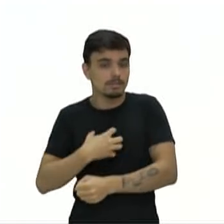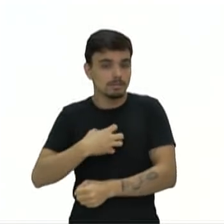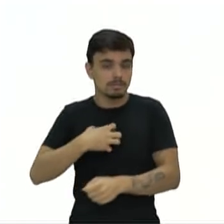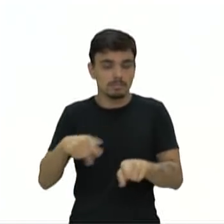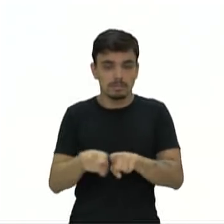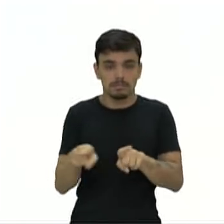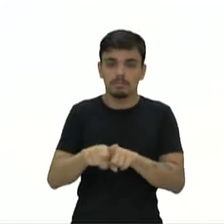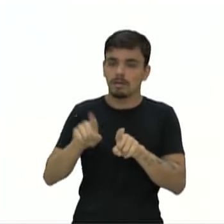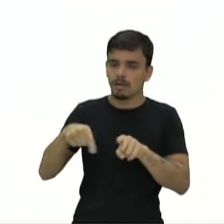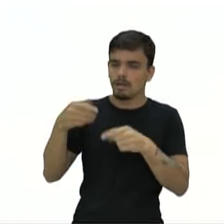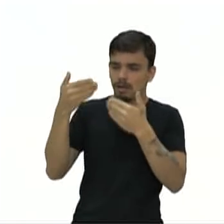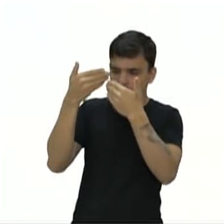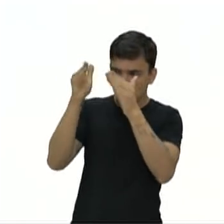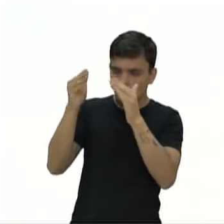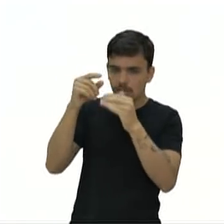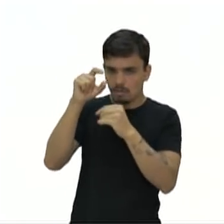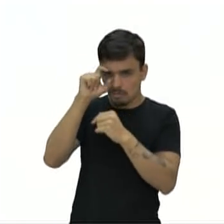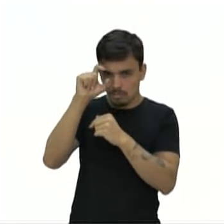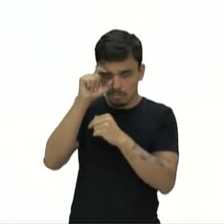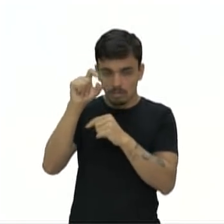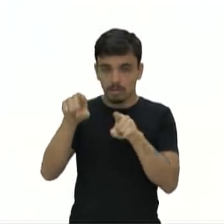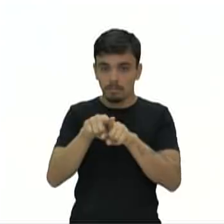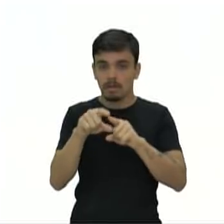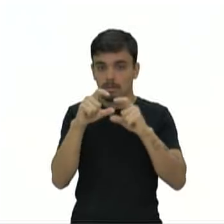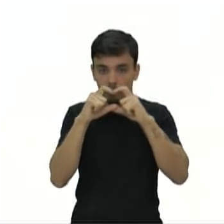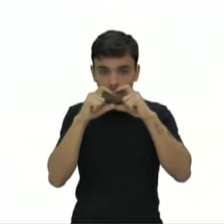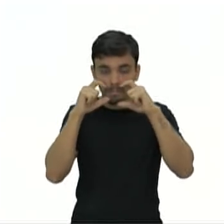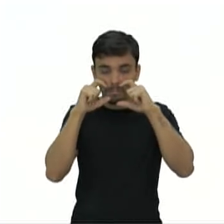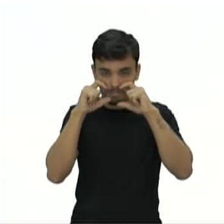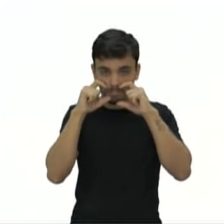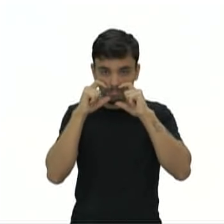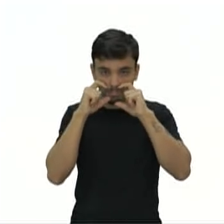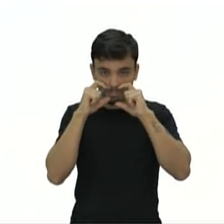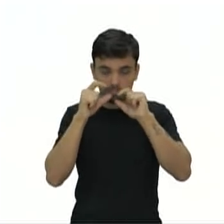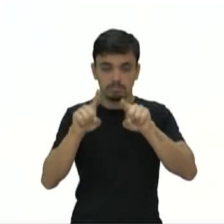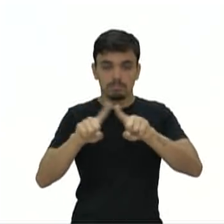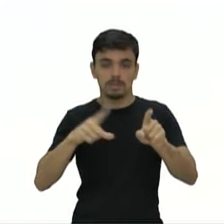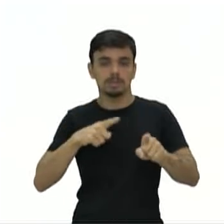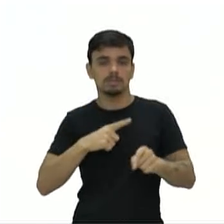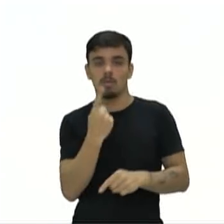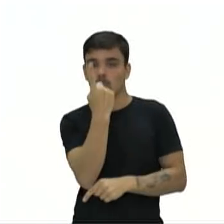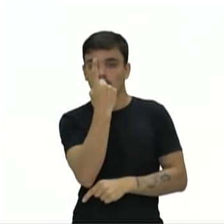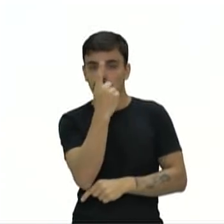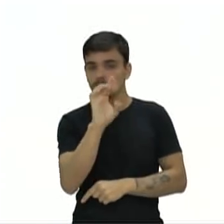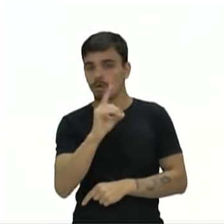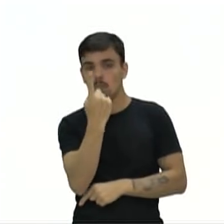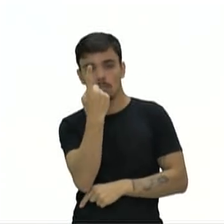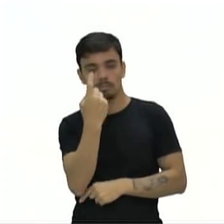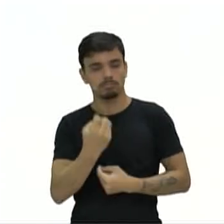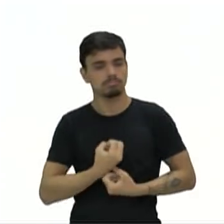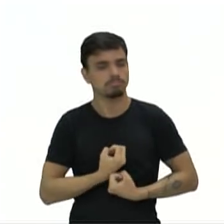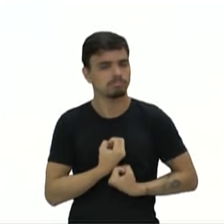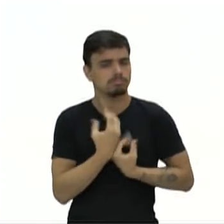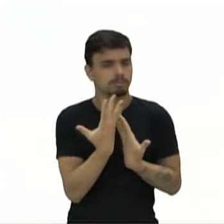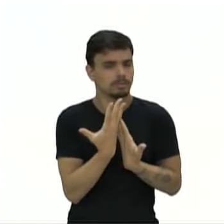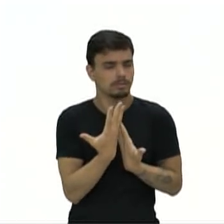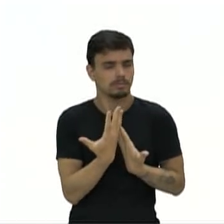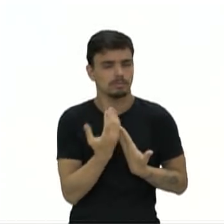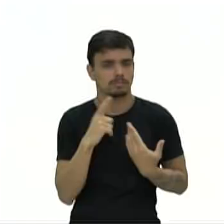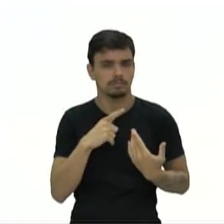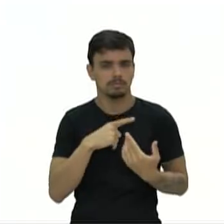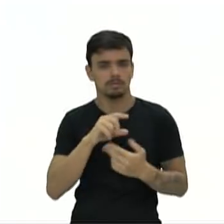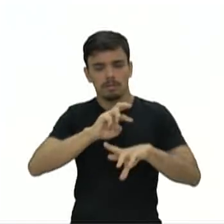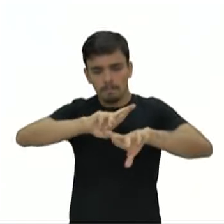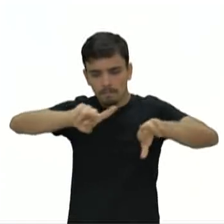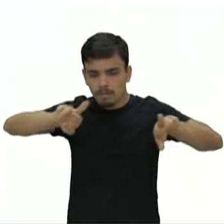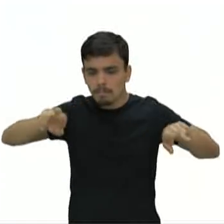os olhos e para a boca, e cobriam até o alto da cabeça. Entretanto, tinha uma única expressão. Existiam vários tipos de máscara para a